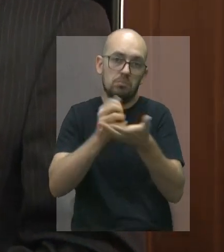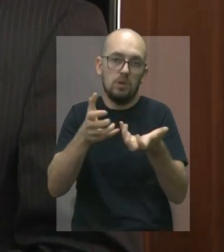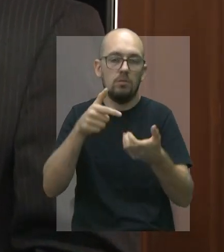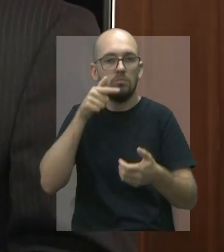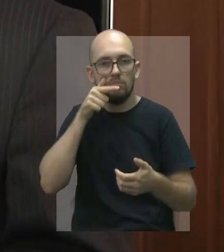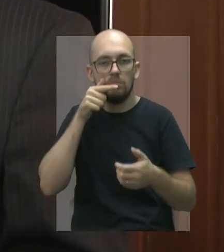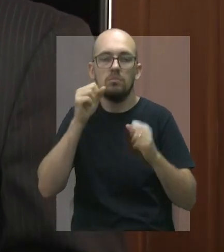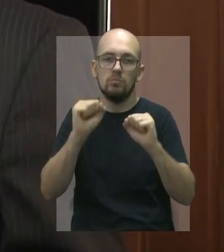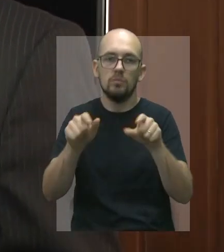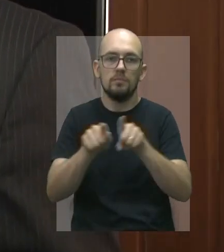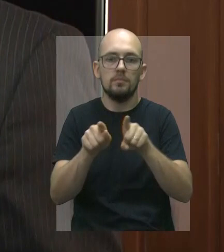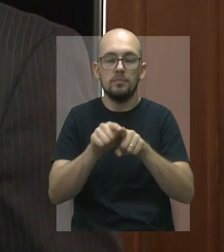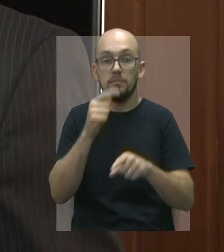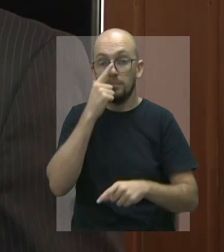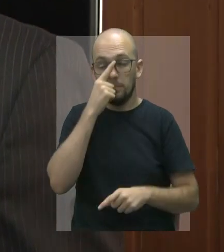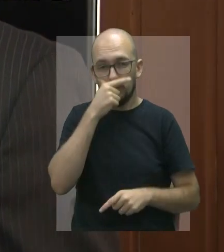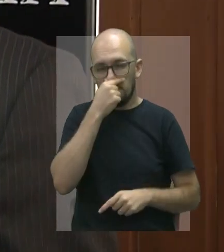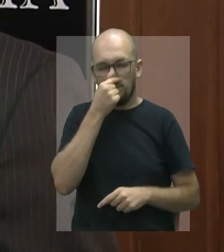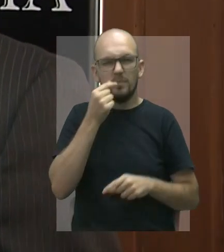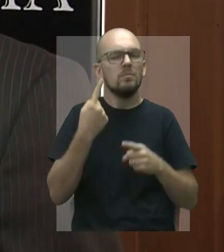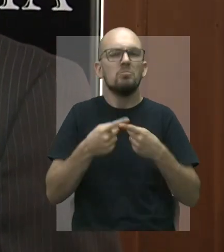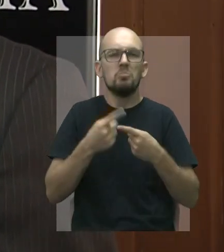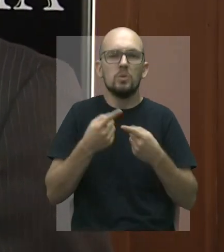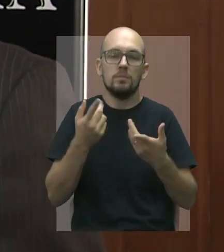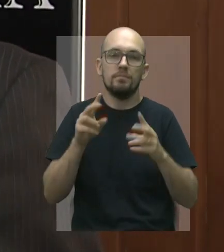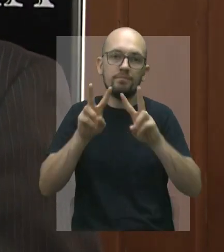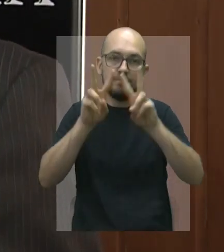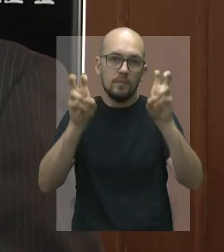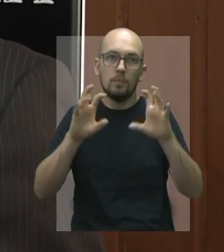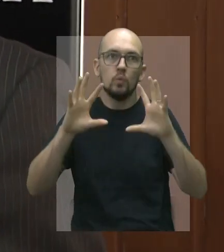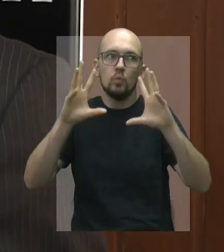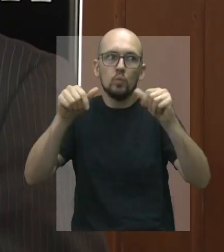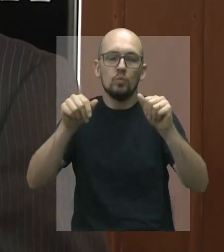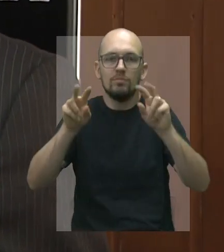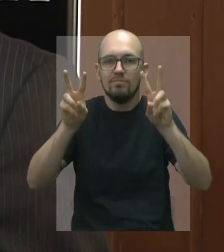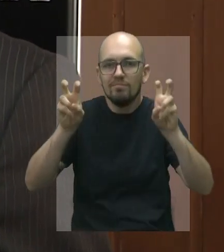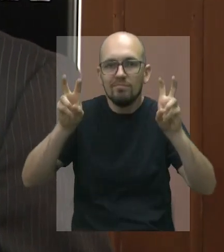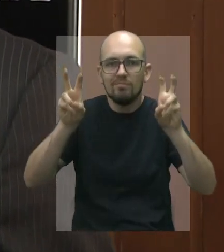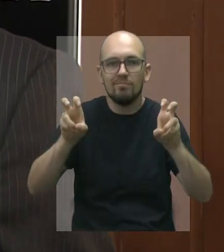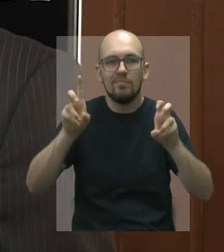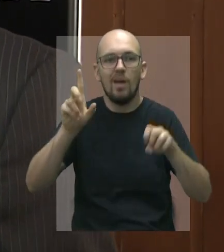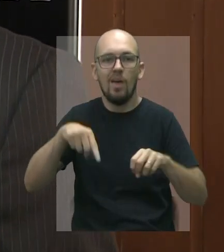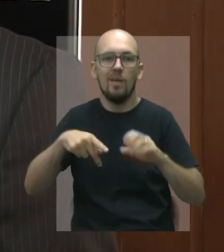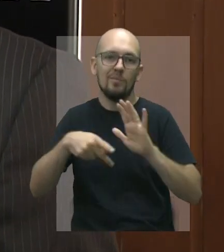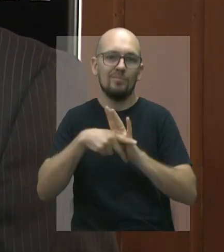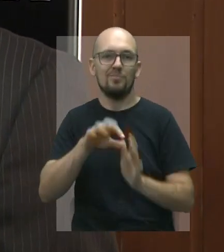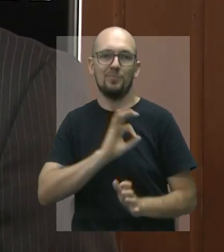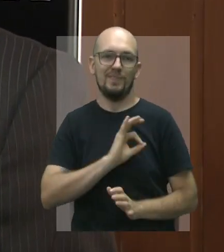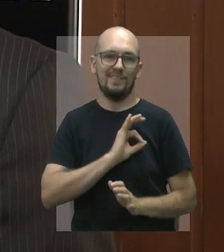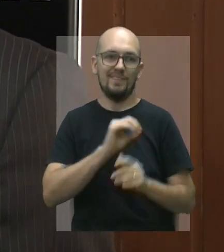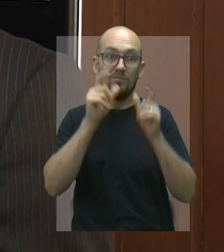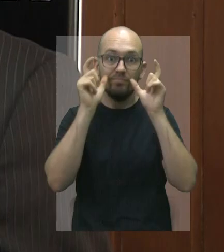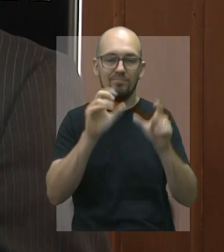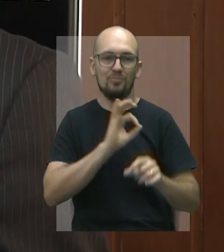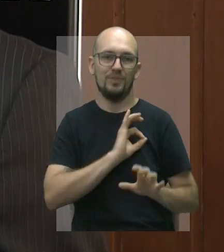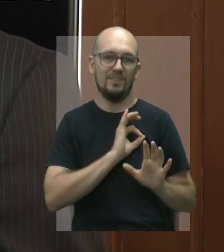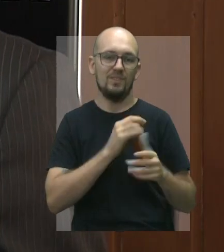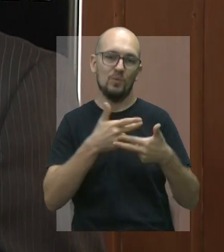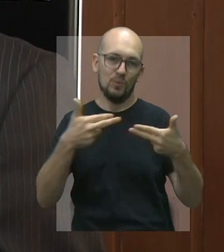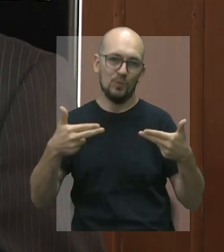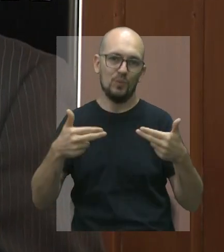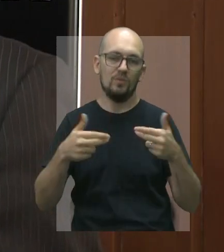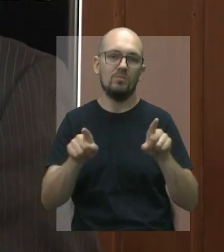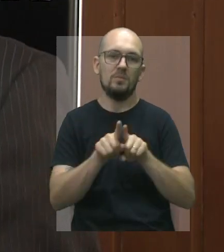participar. Porque os temas são todos ligados a questões tanto da polícia judiciária